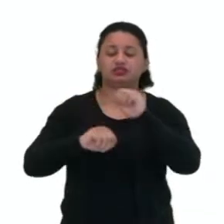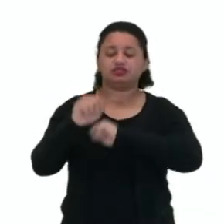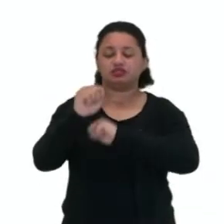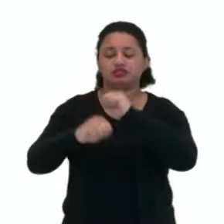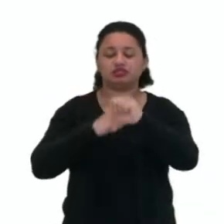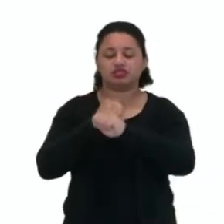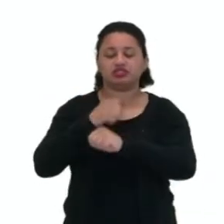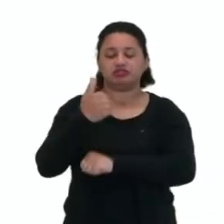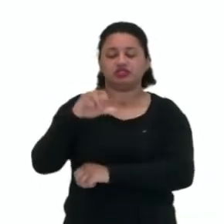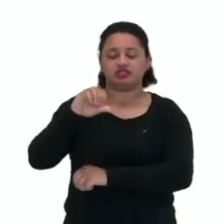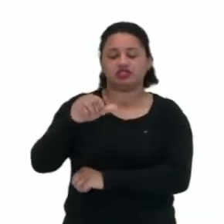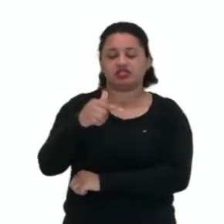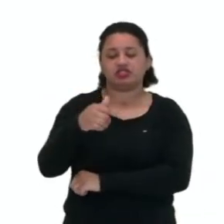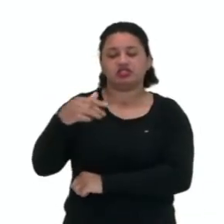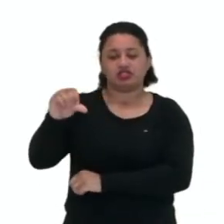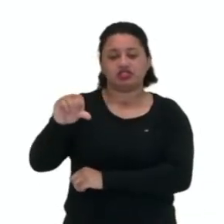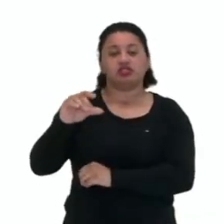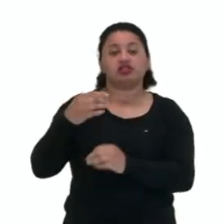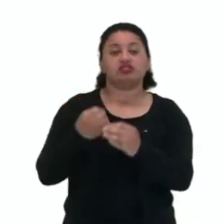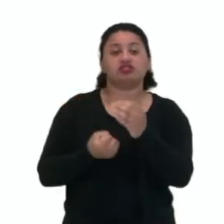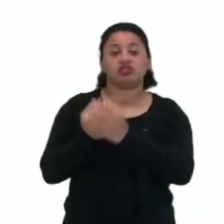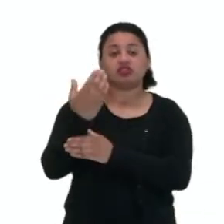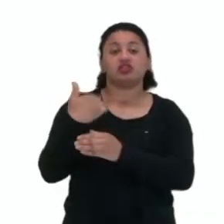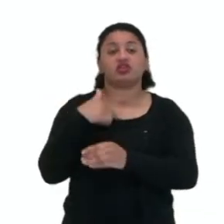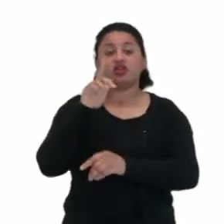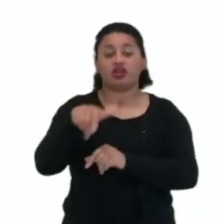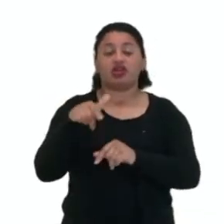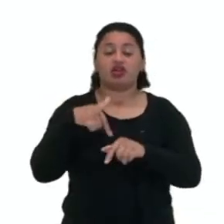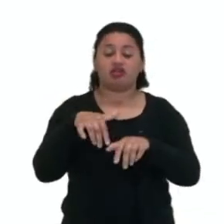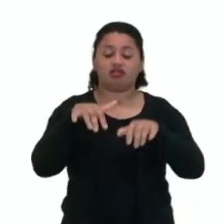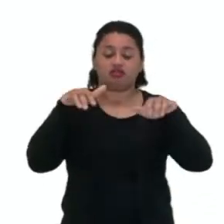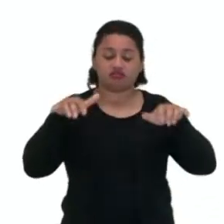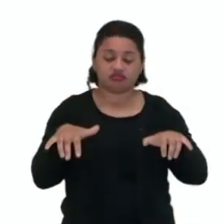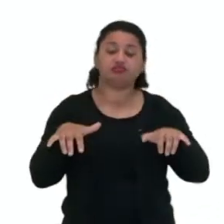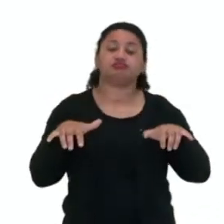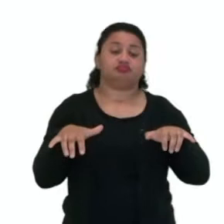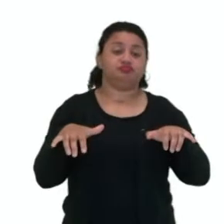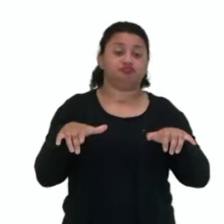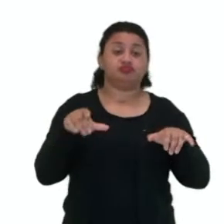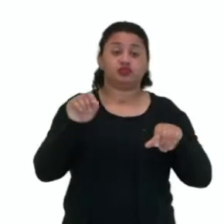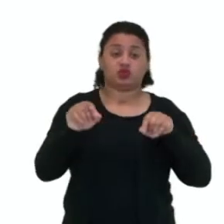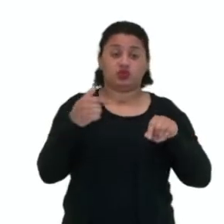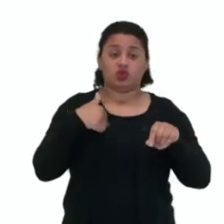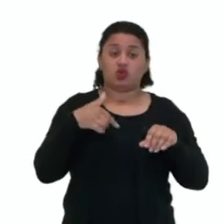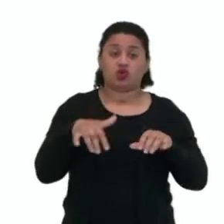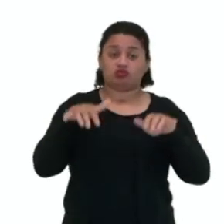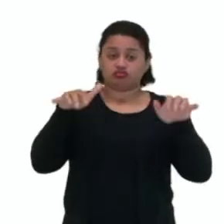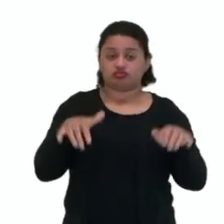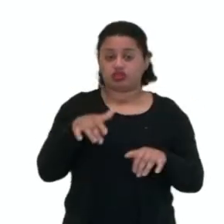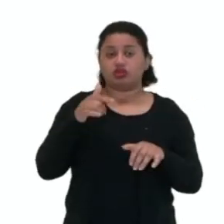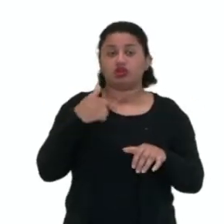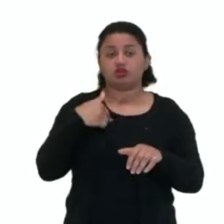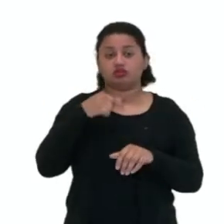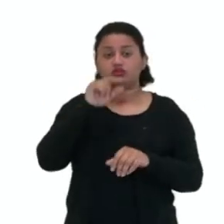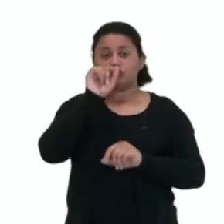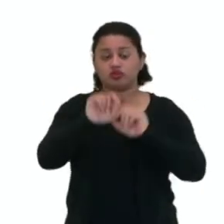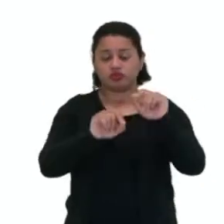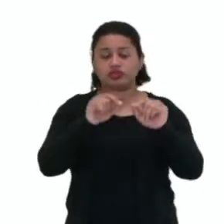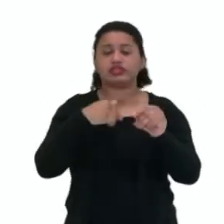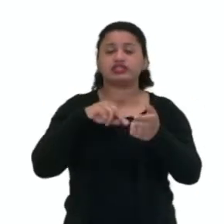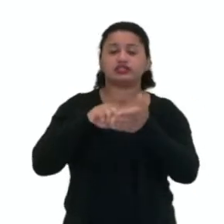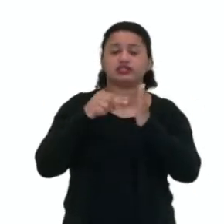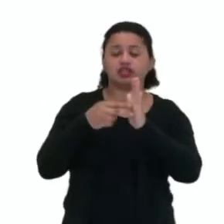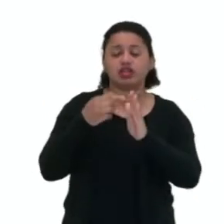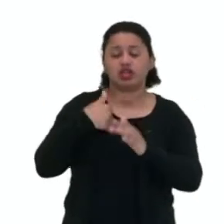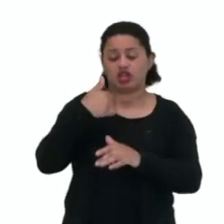transformou o Irã até então numa monarquia autocrática, ou seja, um governo autocrático, ou seja, que